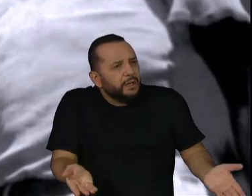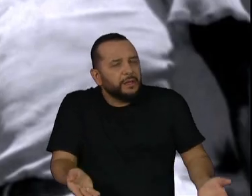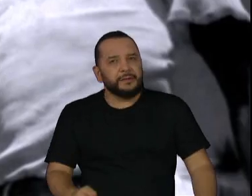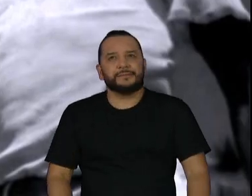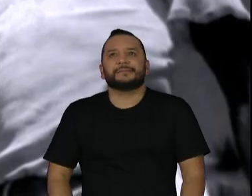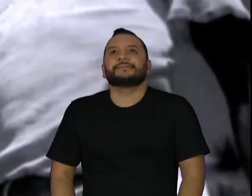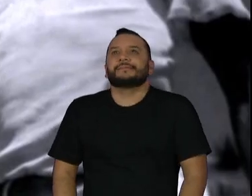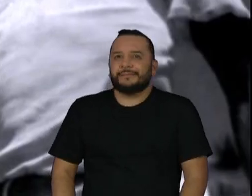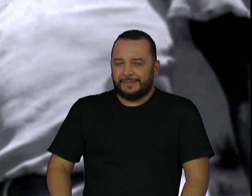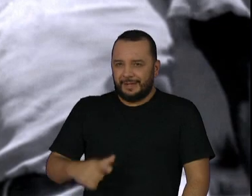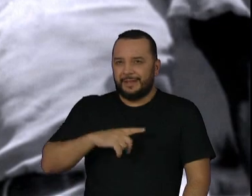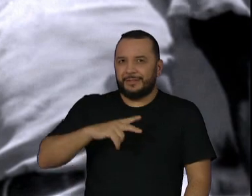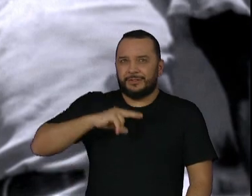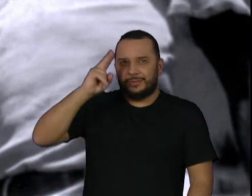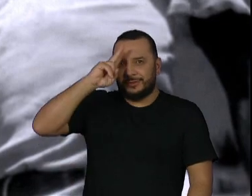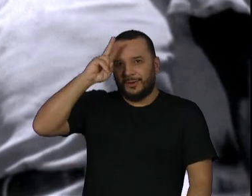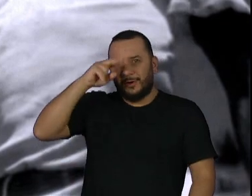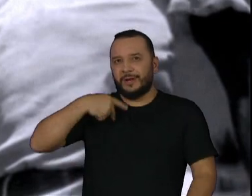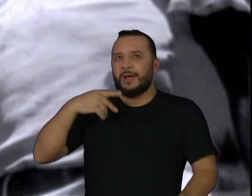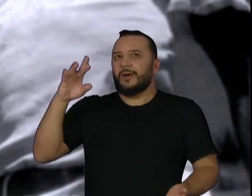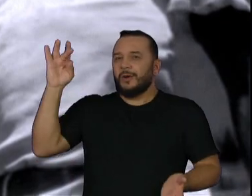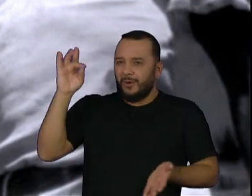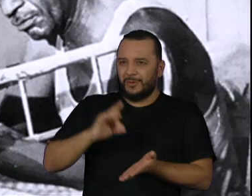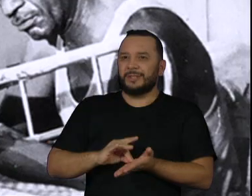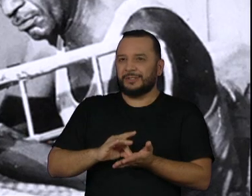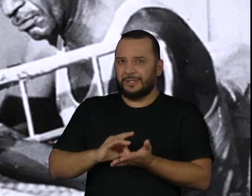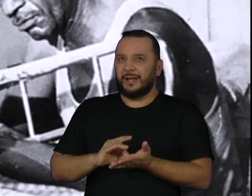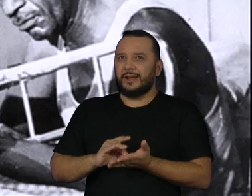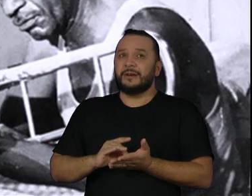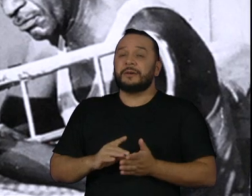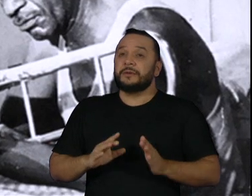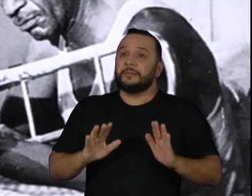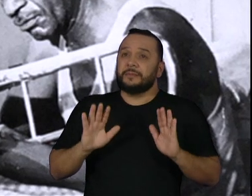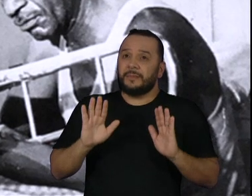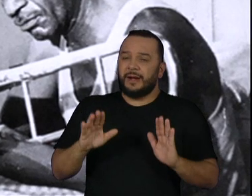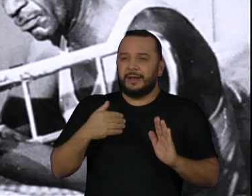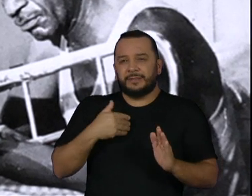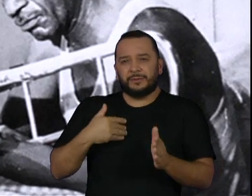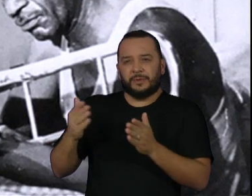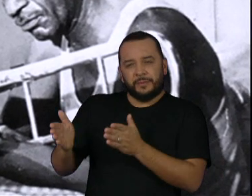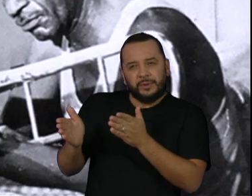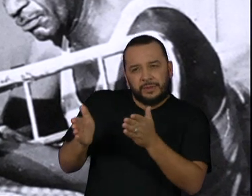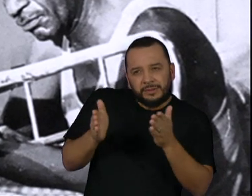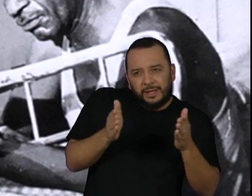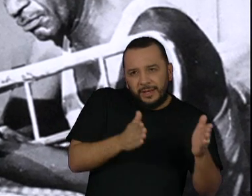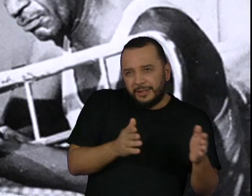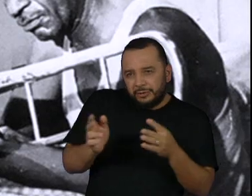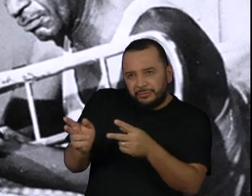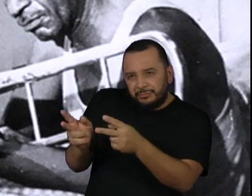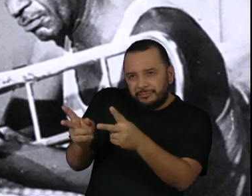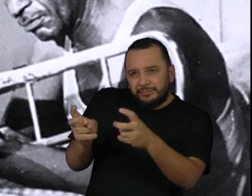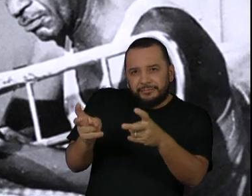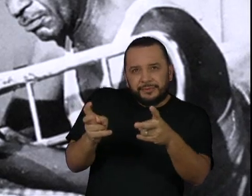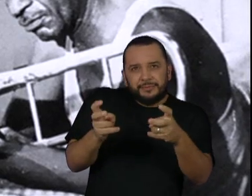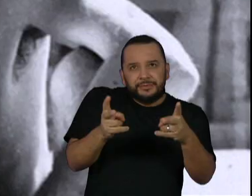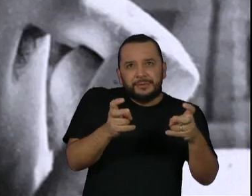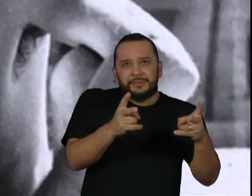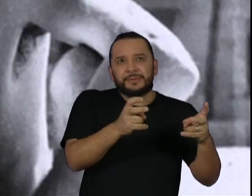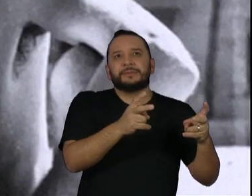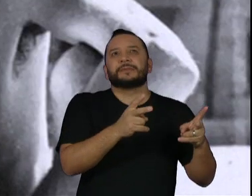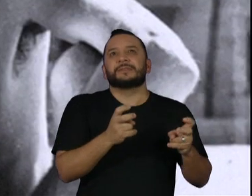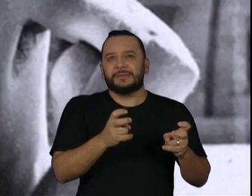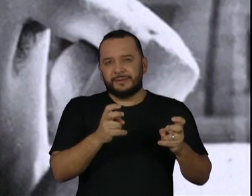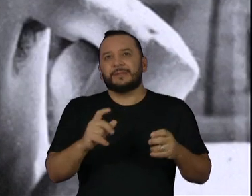história original, mas do mesmo, vamos dizer, do mesmo processo de observação que há